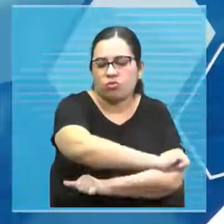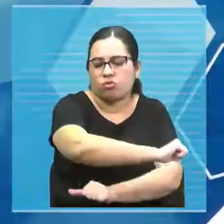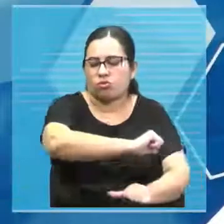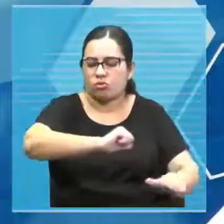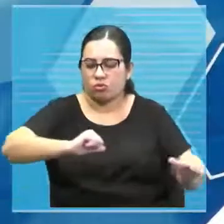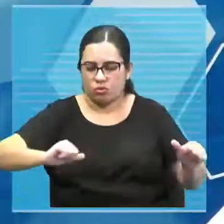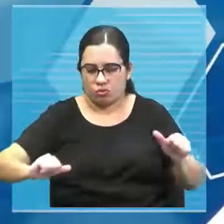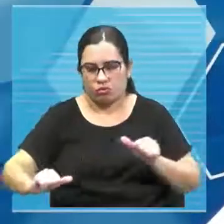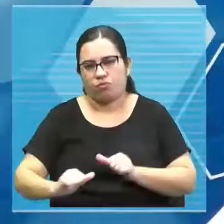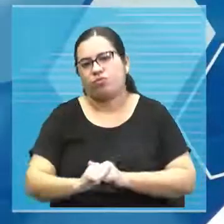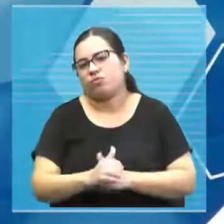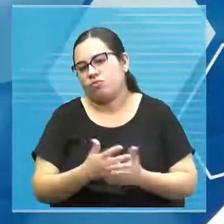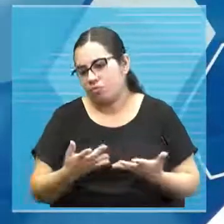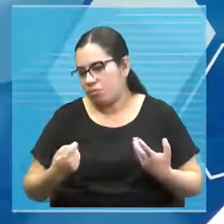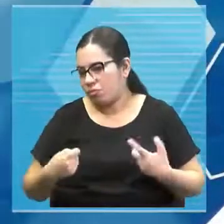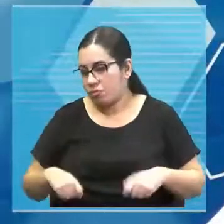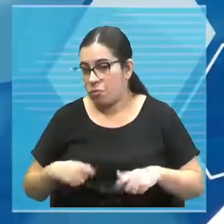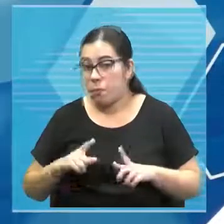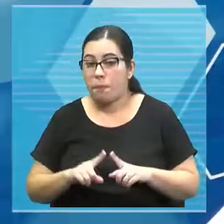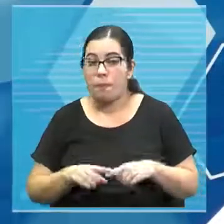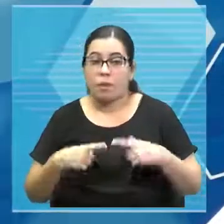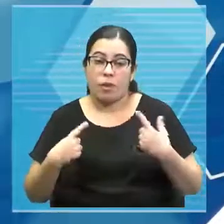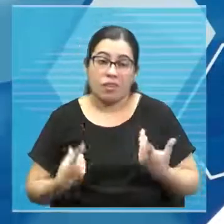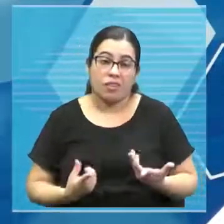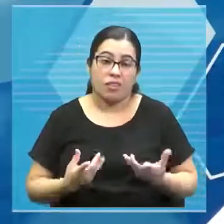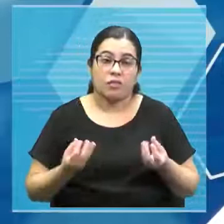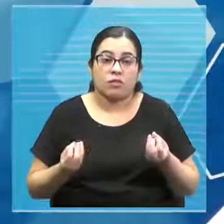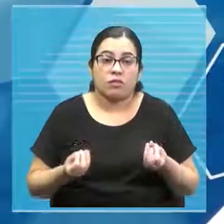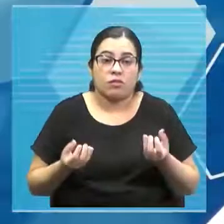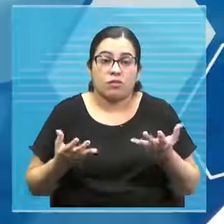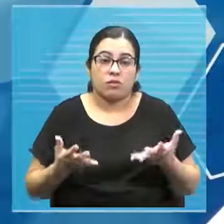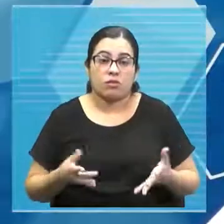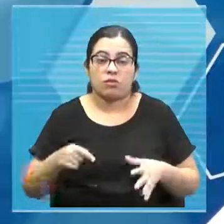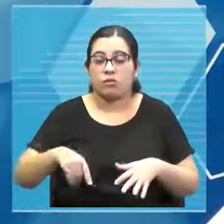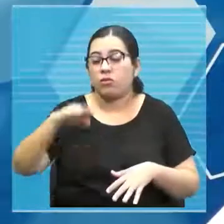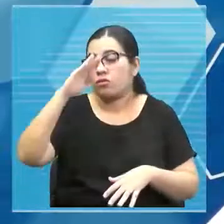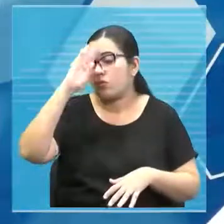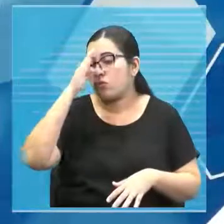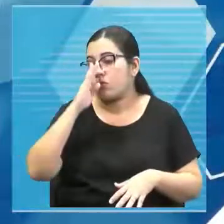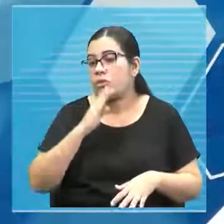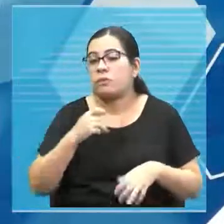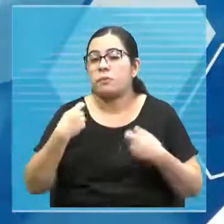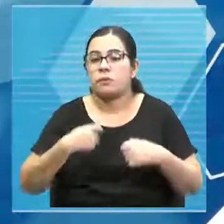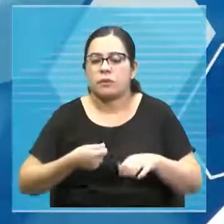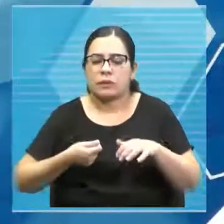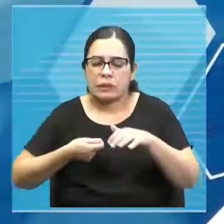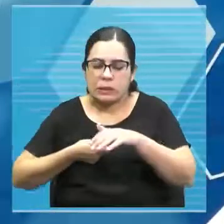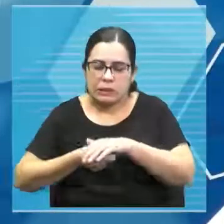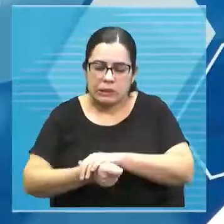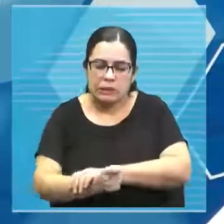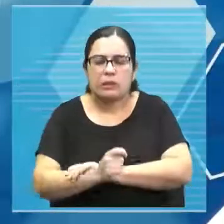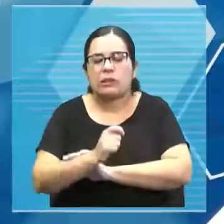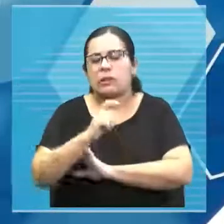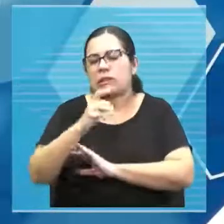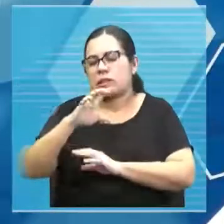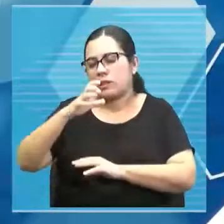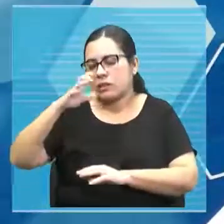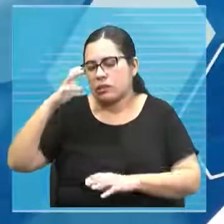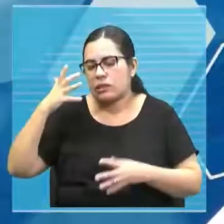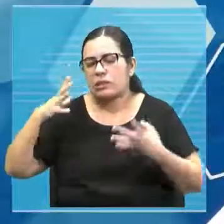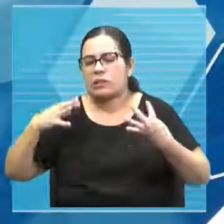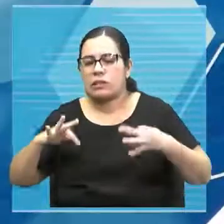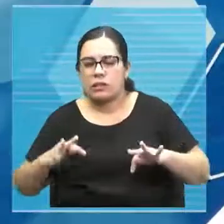tomam as decisões detalhe é que para fazer isso O Brasil precisa investir em ciência em